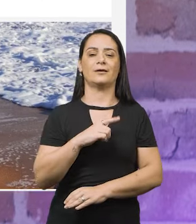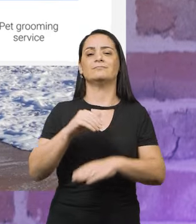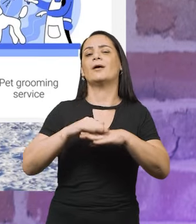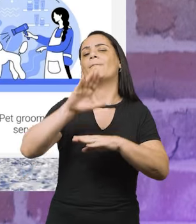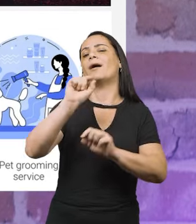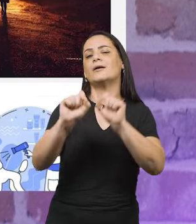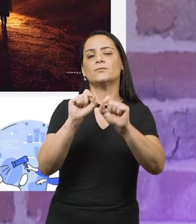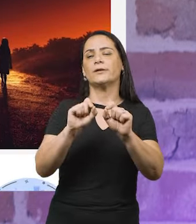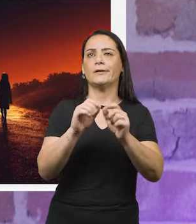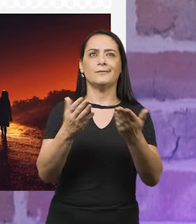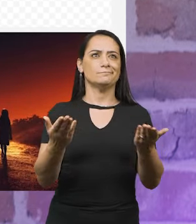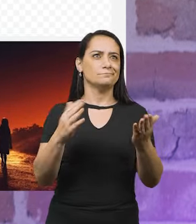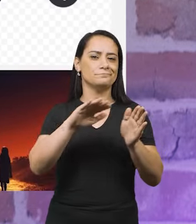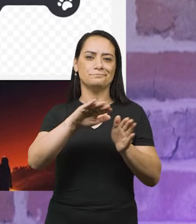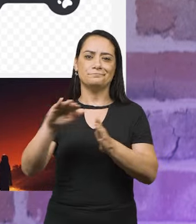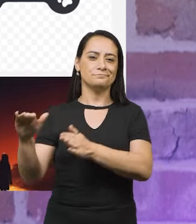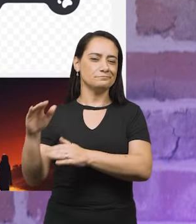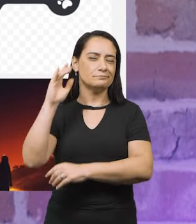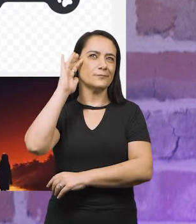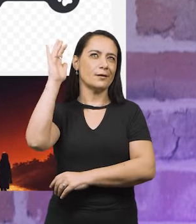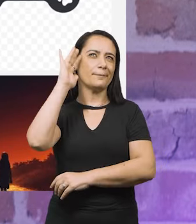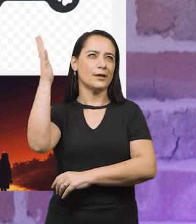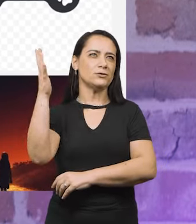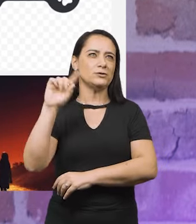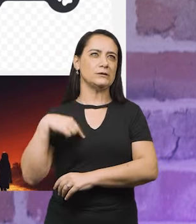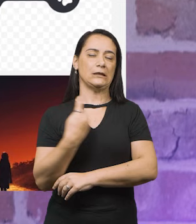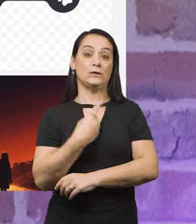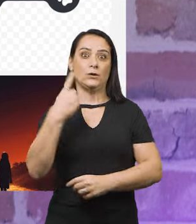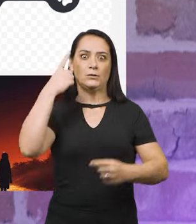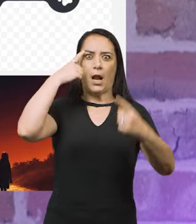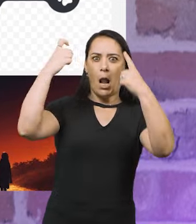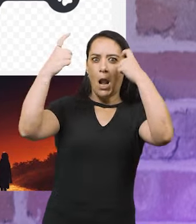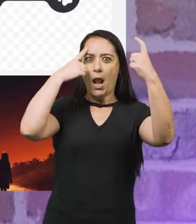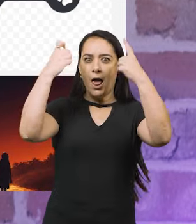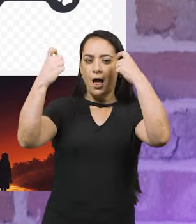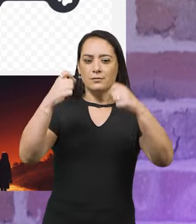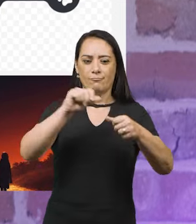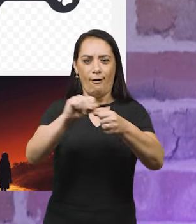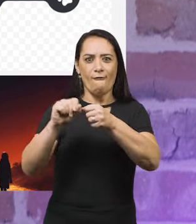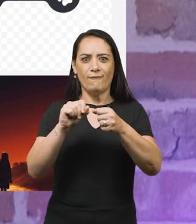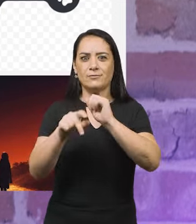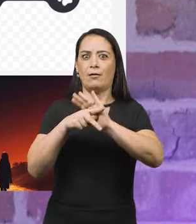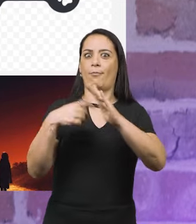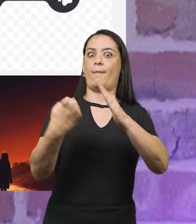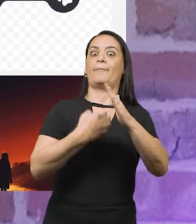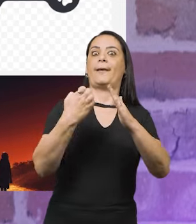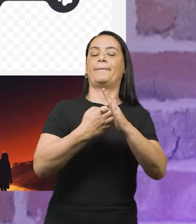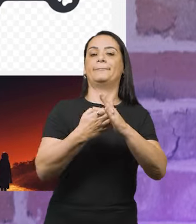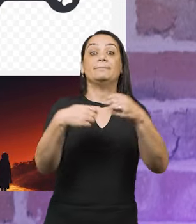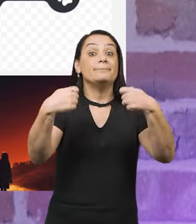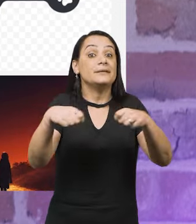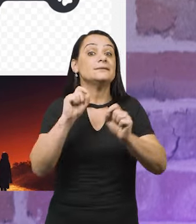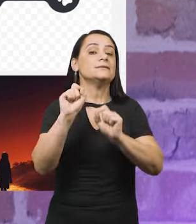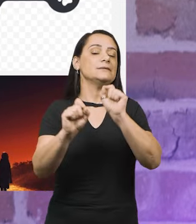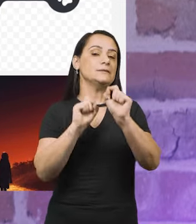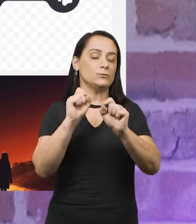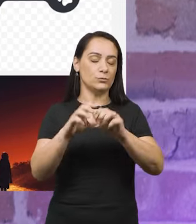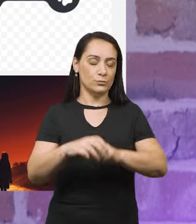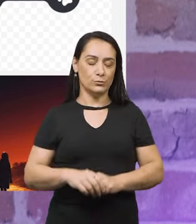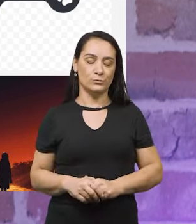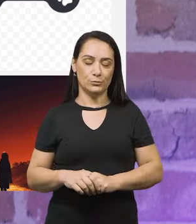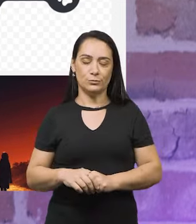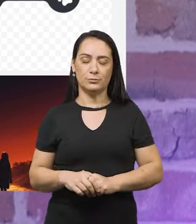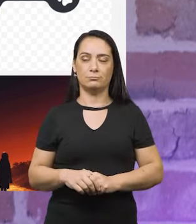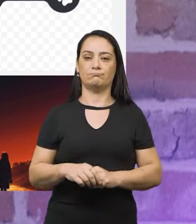a coleira azul. Bom, o que mais? Vamos então aqui imaginar que nós estamos inspirados para uma arte que nós estamos fazendo aqui para a nossa